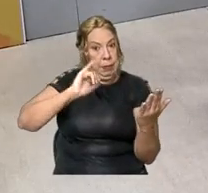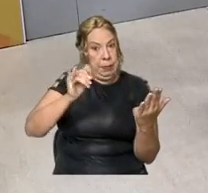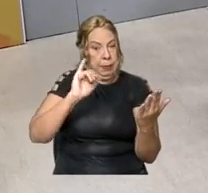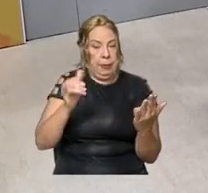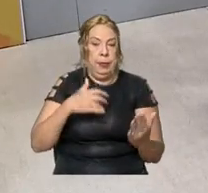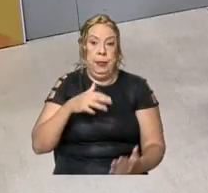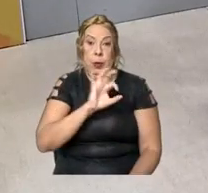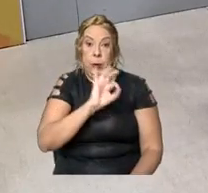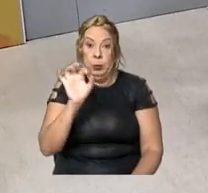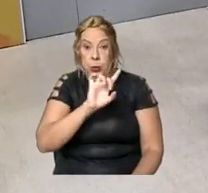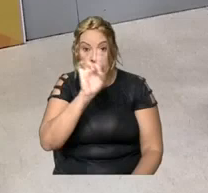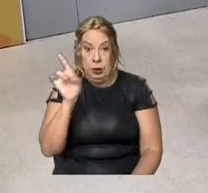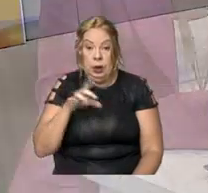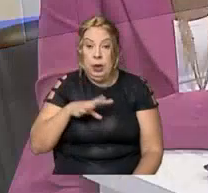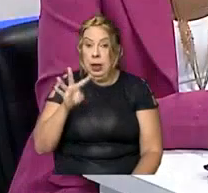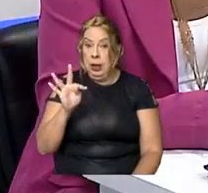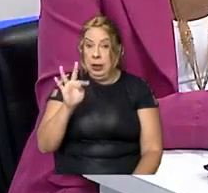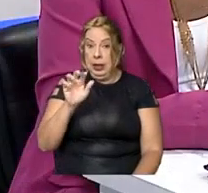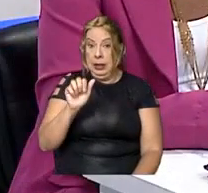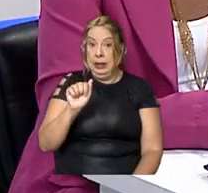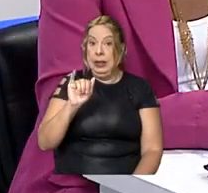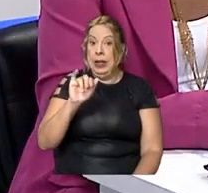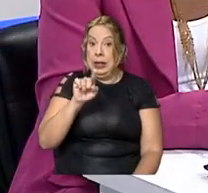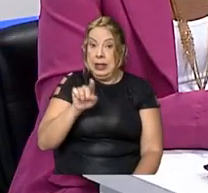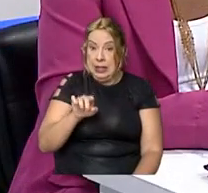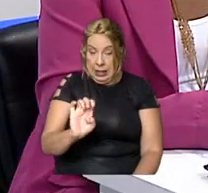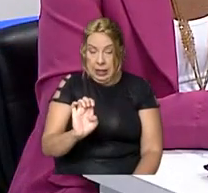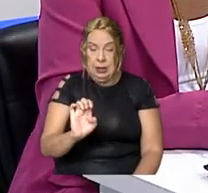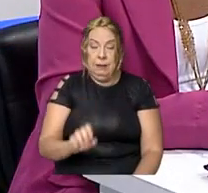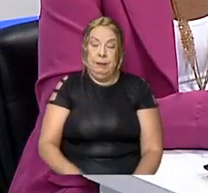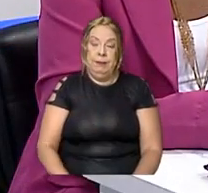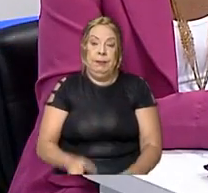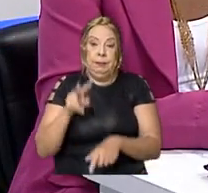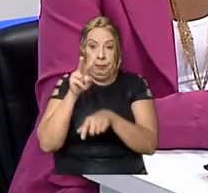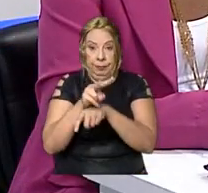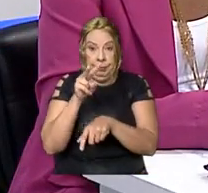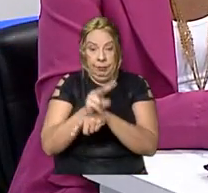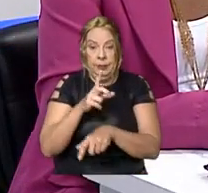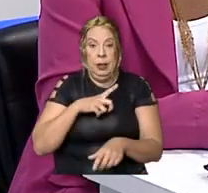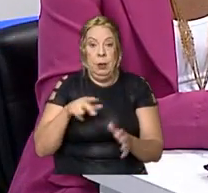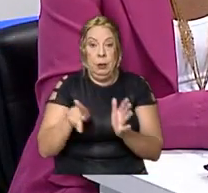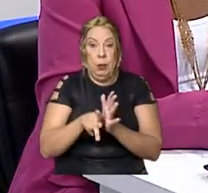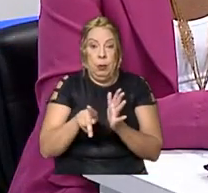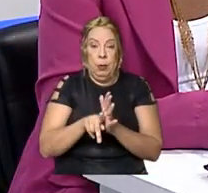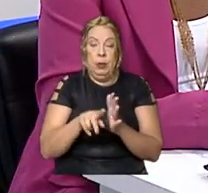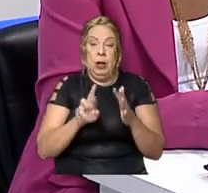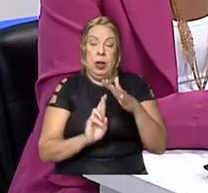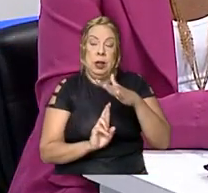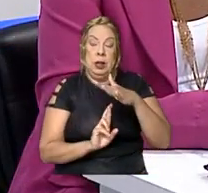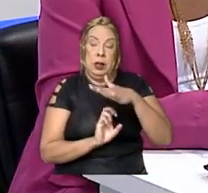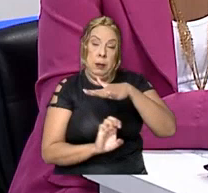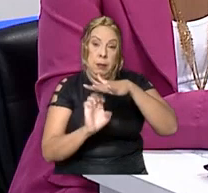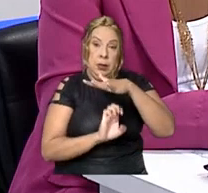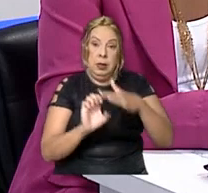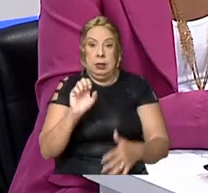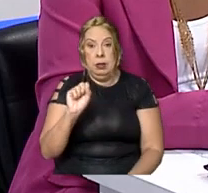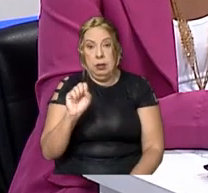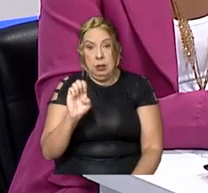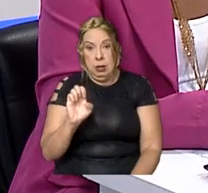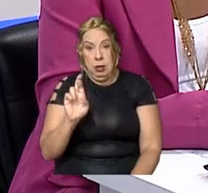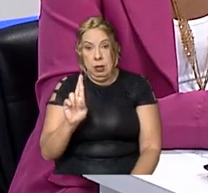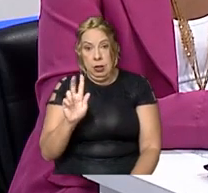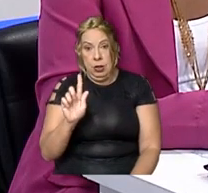estúdio. Um bom dia para a Thaís Mendes, do Nascimento, auditora e representante da Sergestão Auditores Independentes